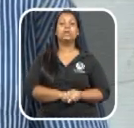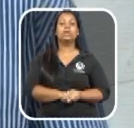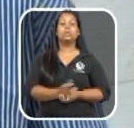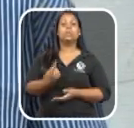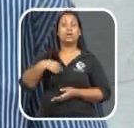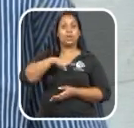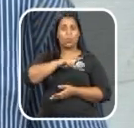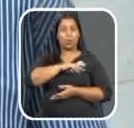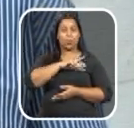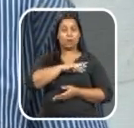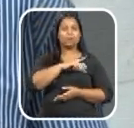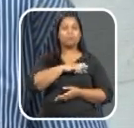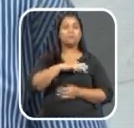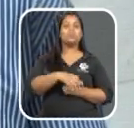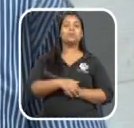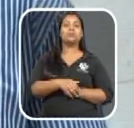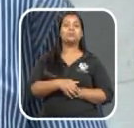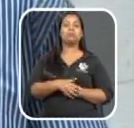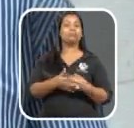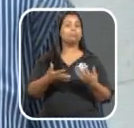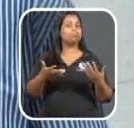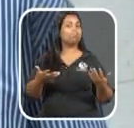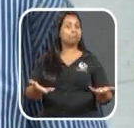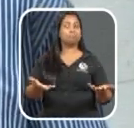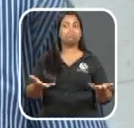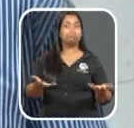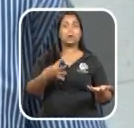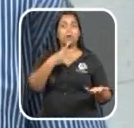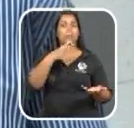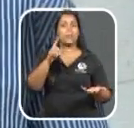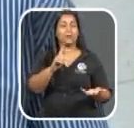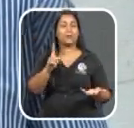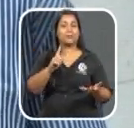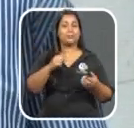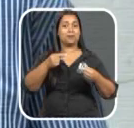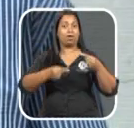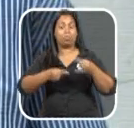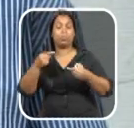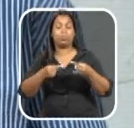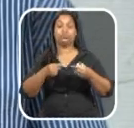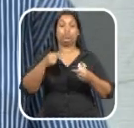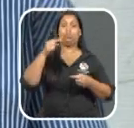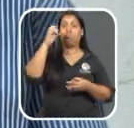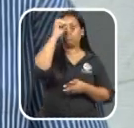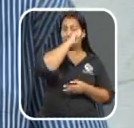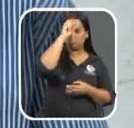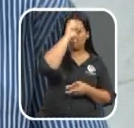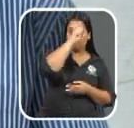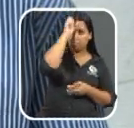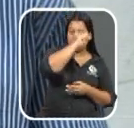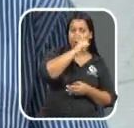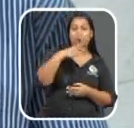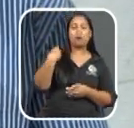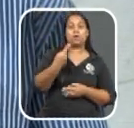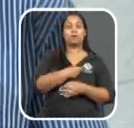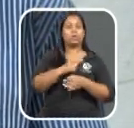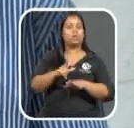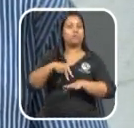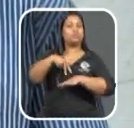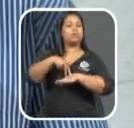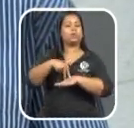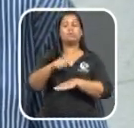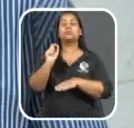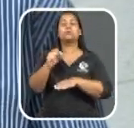que viemos fora dessa seara do mundo político, foi um enorme aprendizado, né? Viemos com o viés de